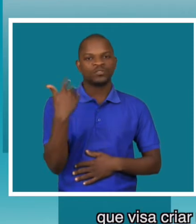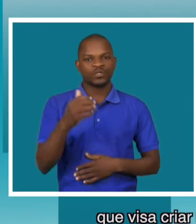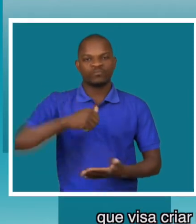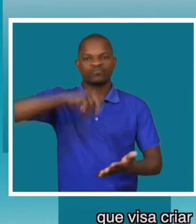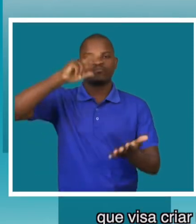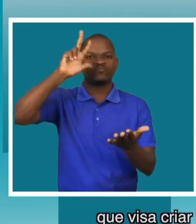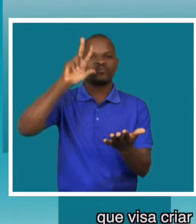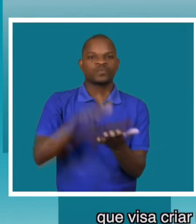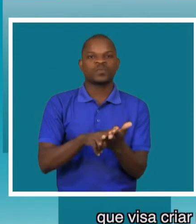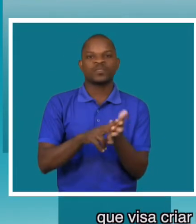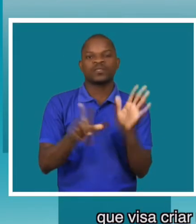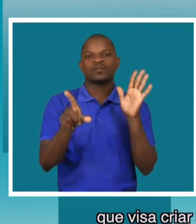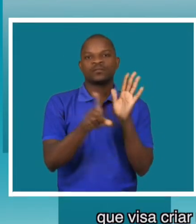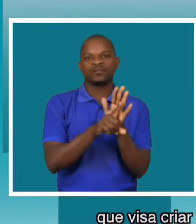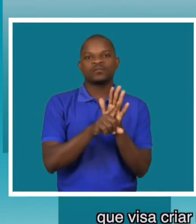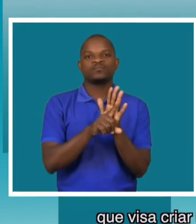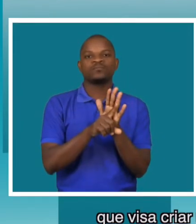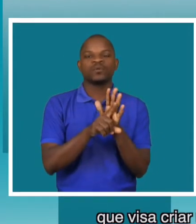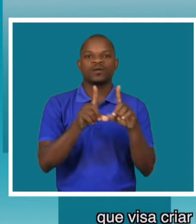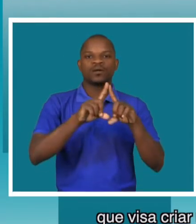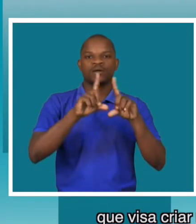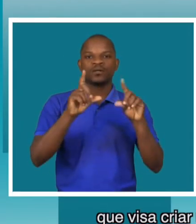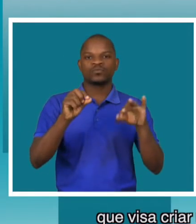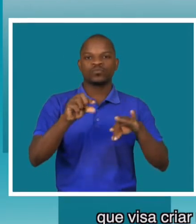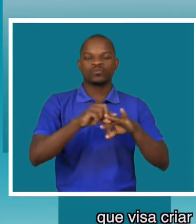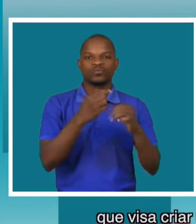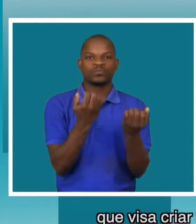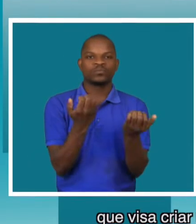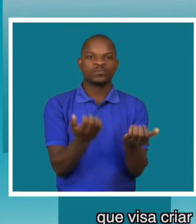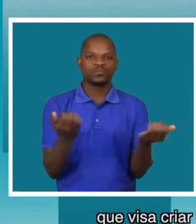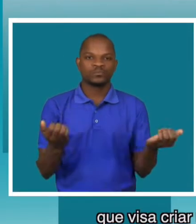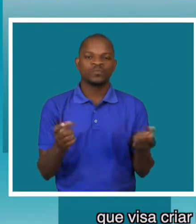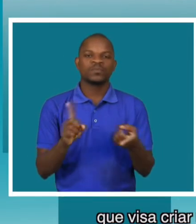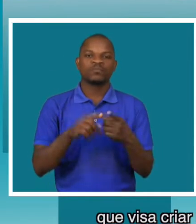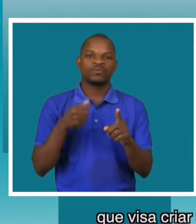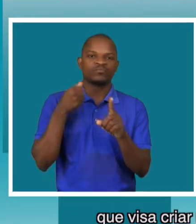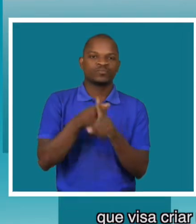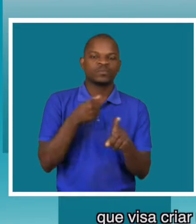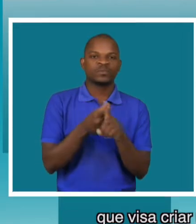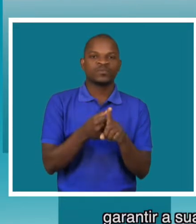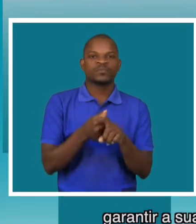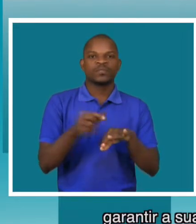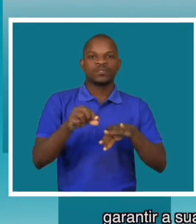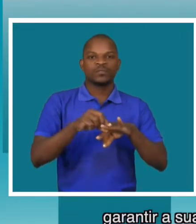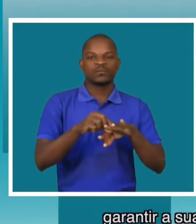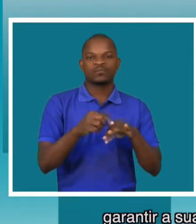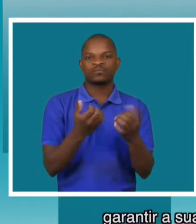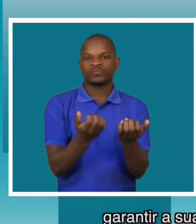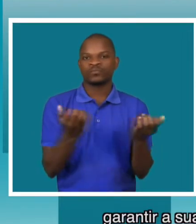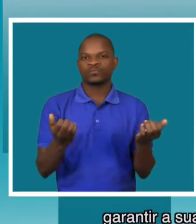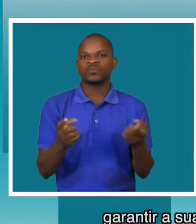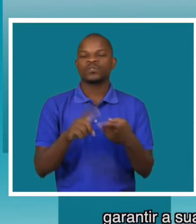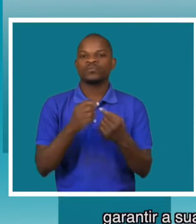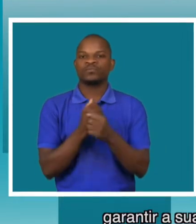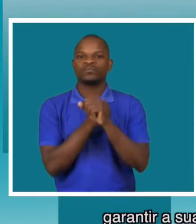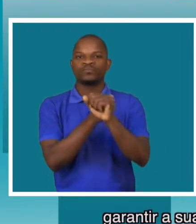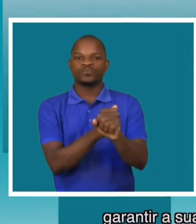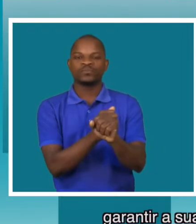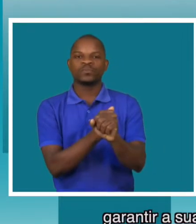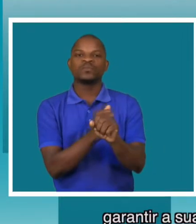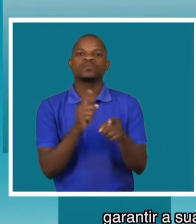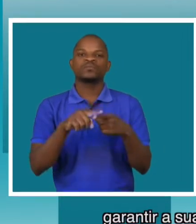Moçambique, que visa criar um ambiente favorável à redução progressiva e combate dos casamentos prematuros e garantir a sua prevenção e